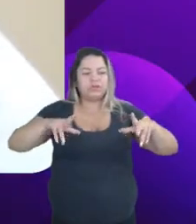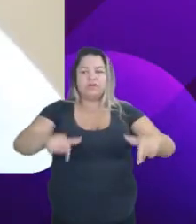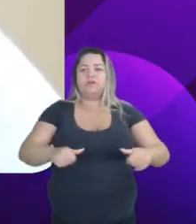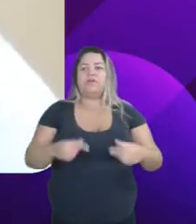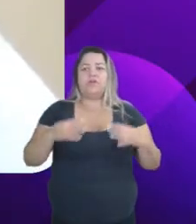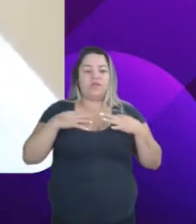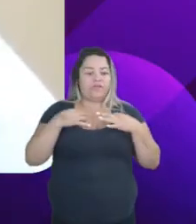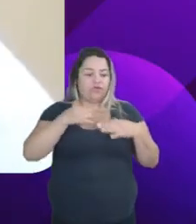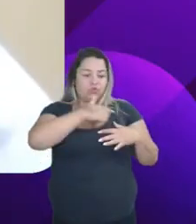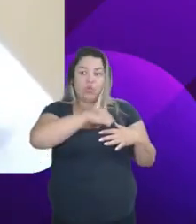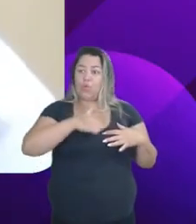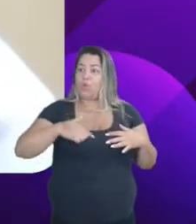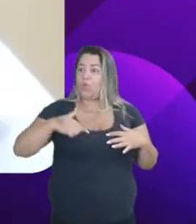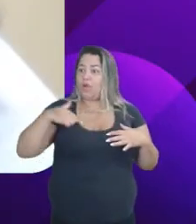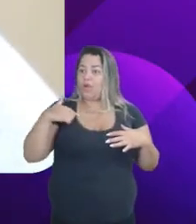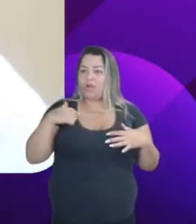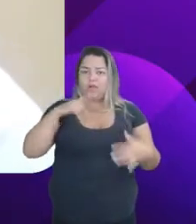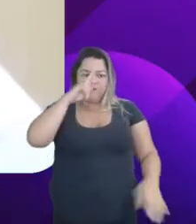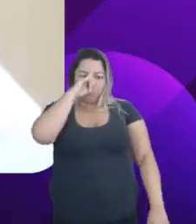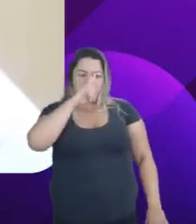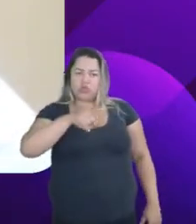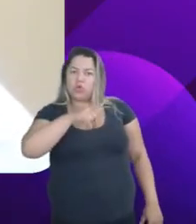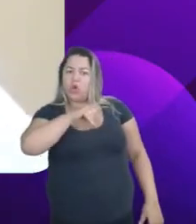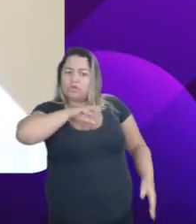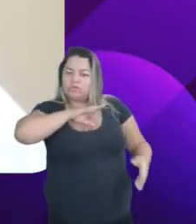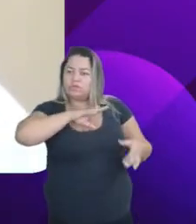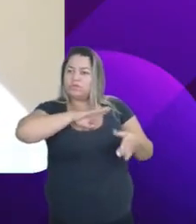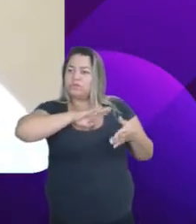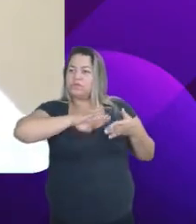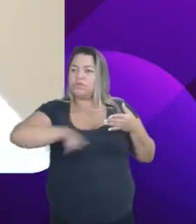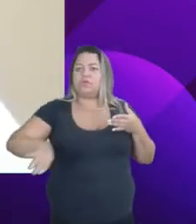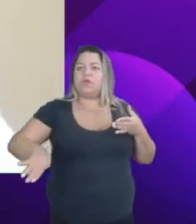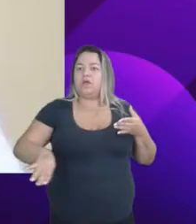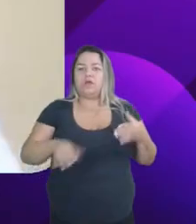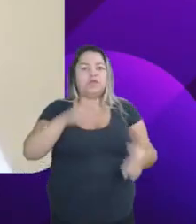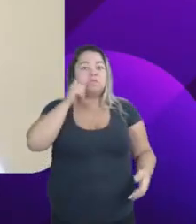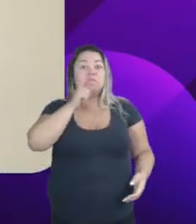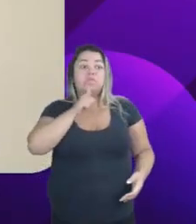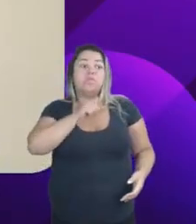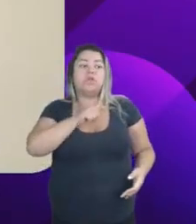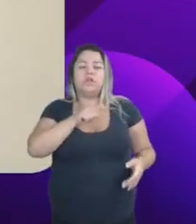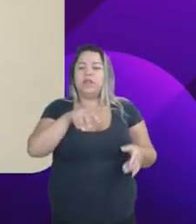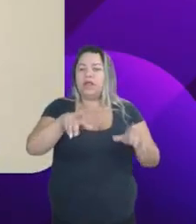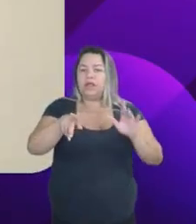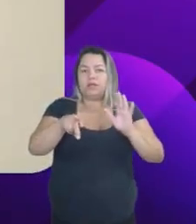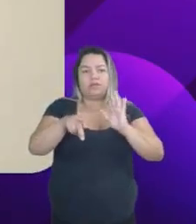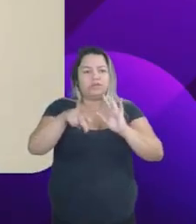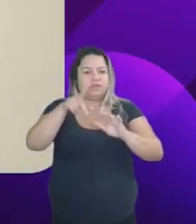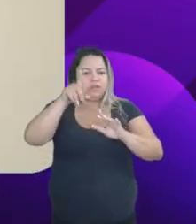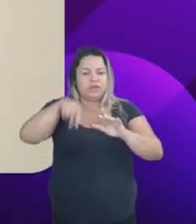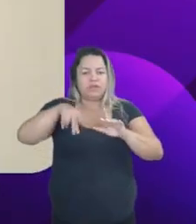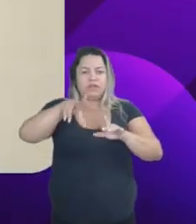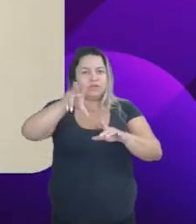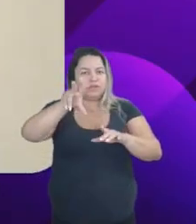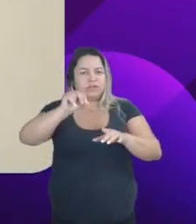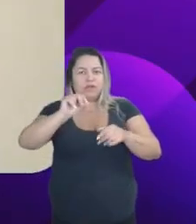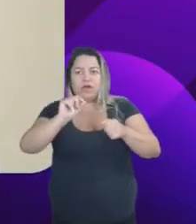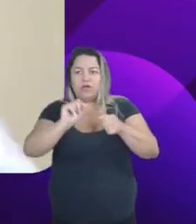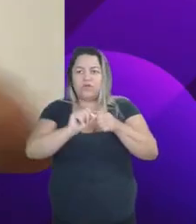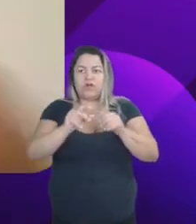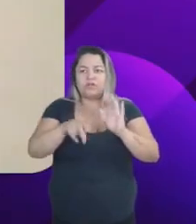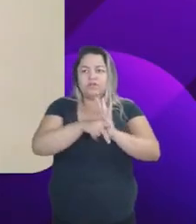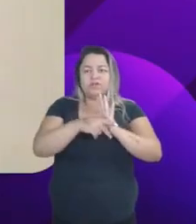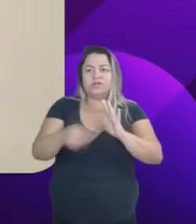uma blusa decotada, ele mandou eu tirar, porque disse que a mulher dele não sai daquele jeito. Eu fiquei ajudando na igreja. Quando eu cheguei em casa, ele disse que eu